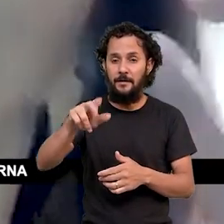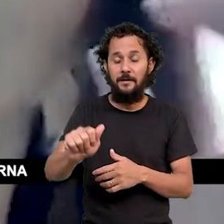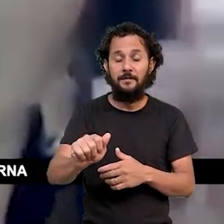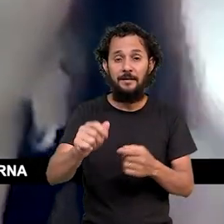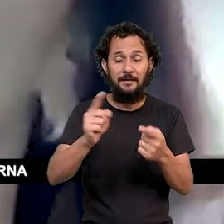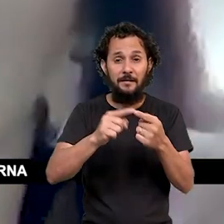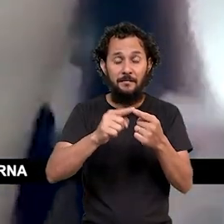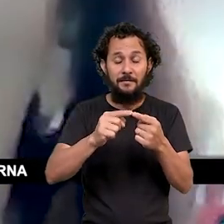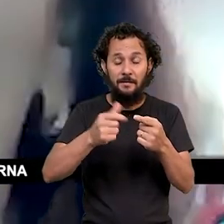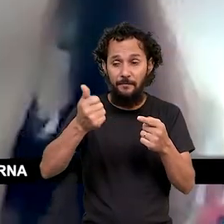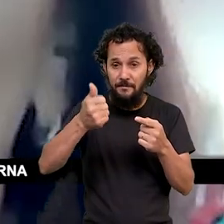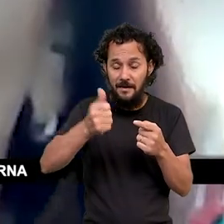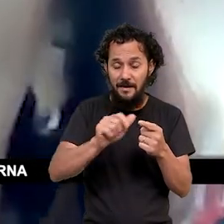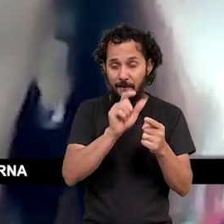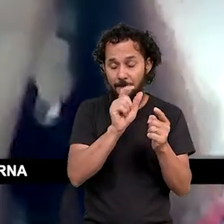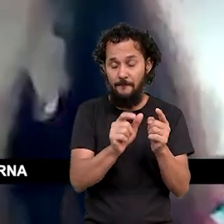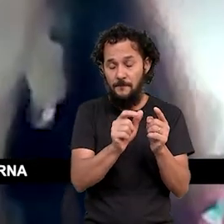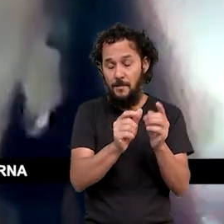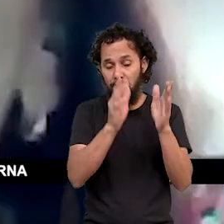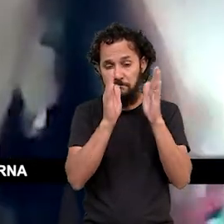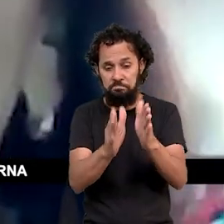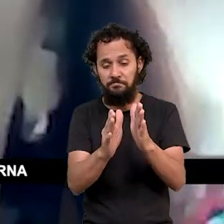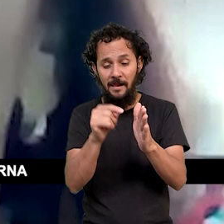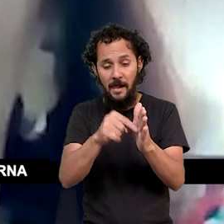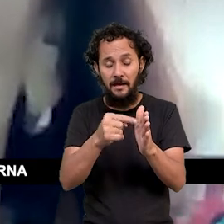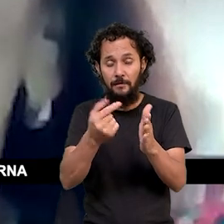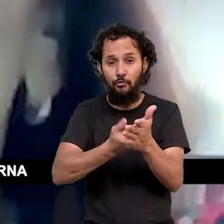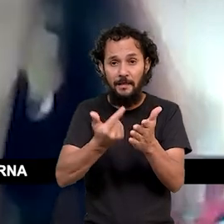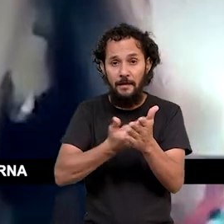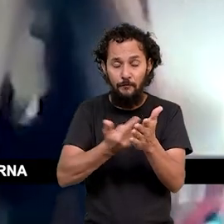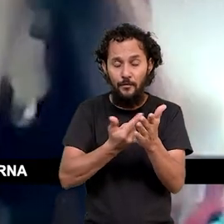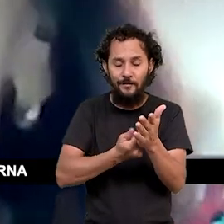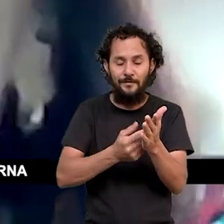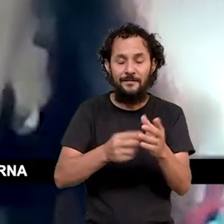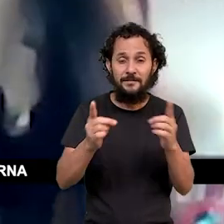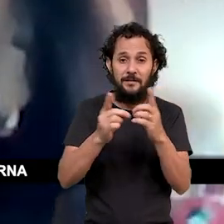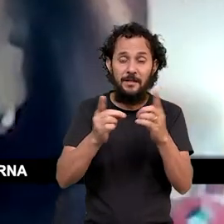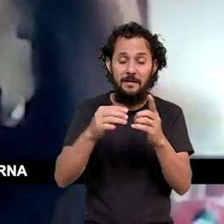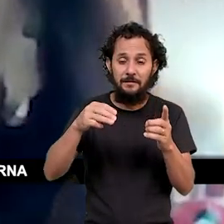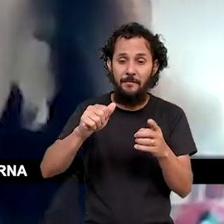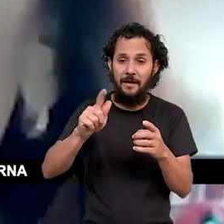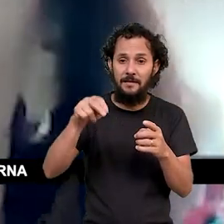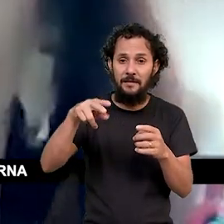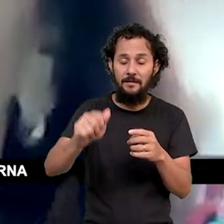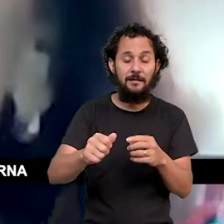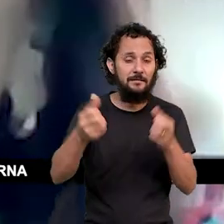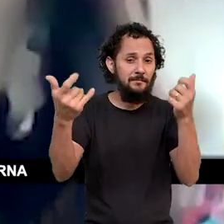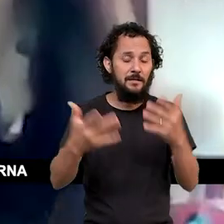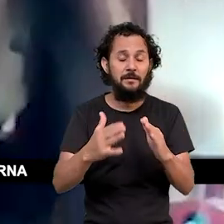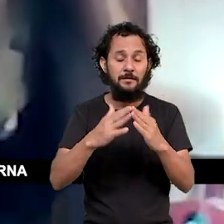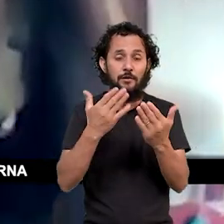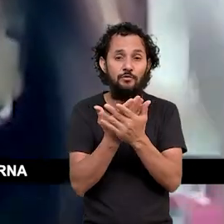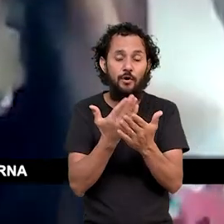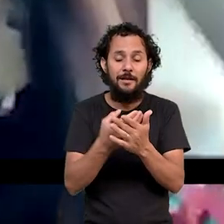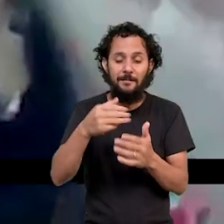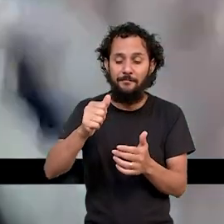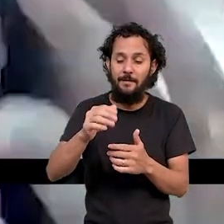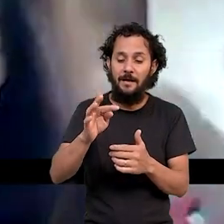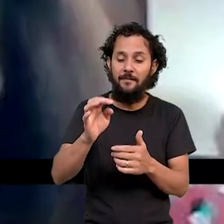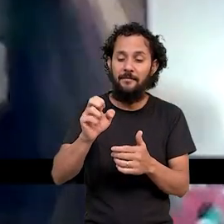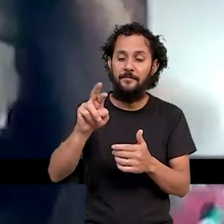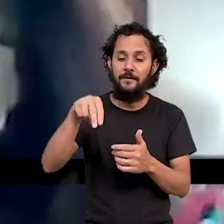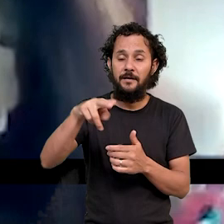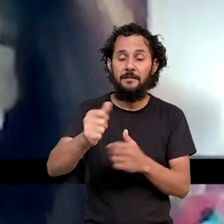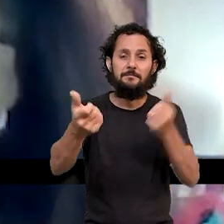ele, na primeira parte dessa sua obra, da Didática Magna, quando ele fala da escola materna, ele